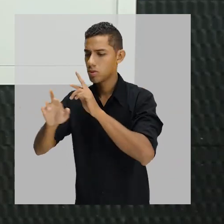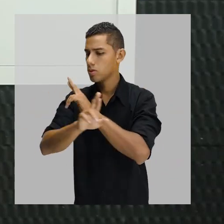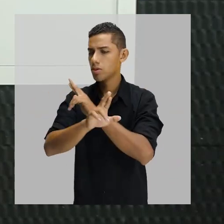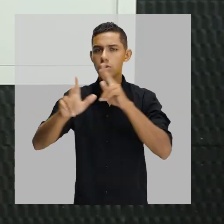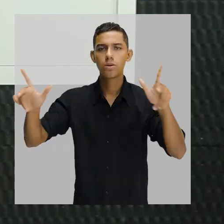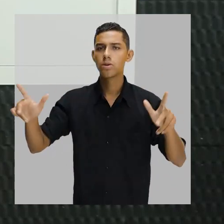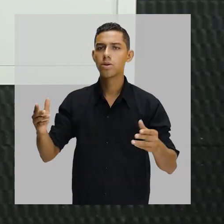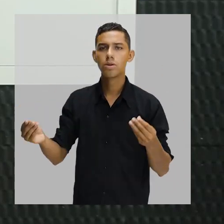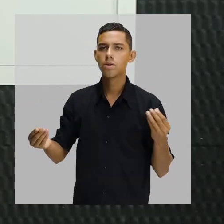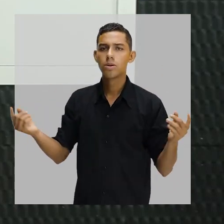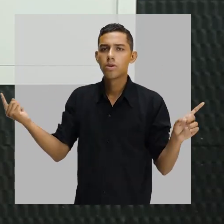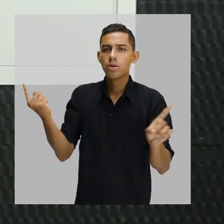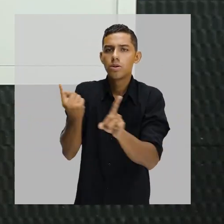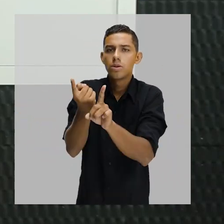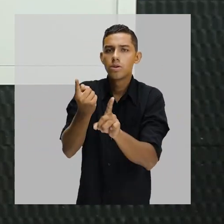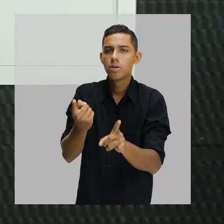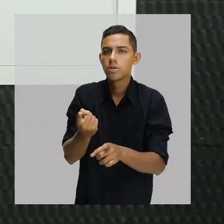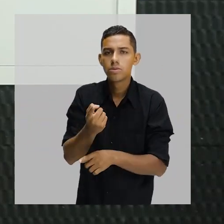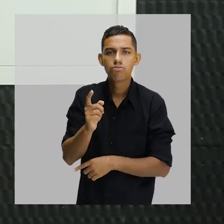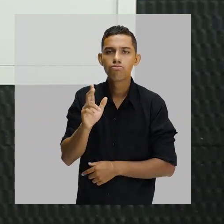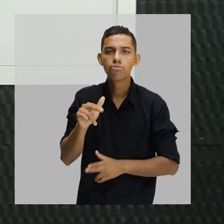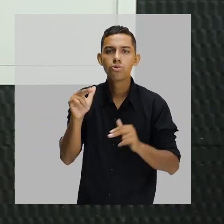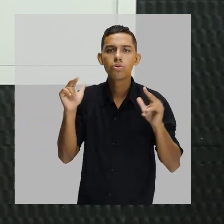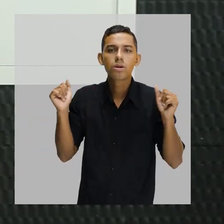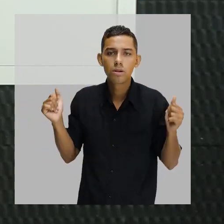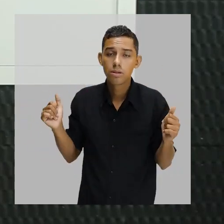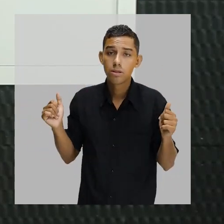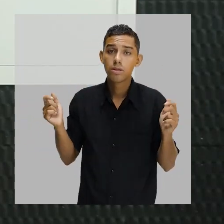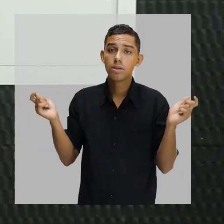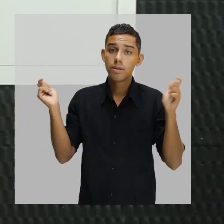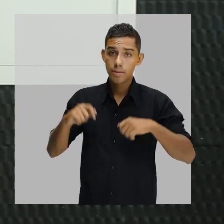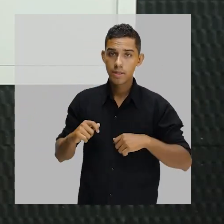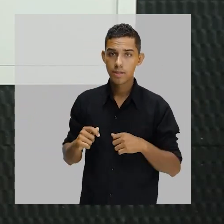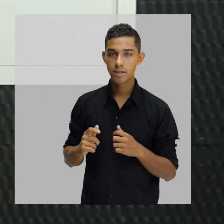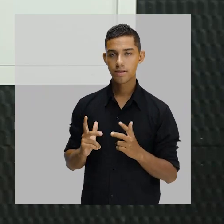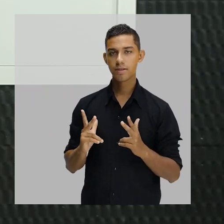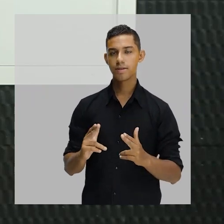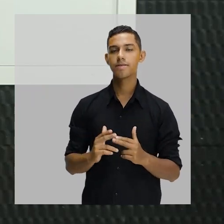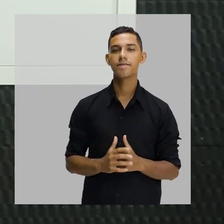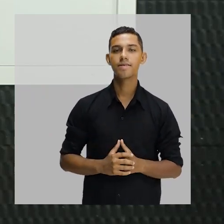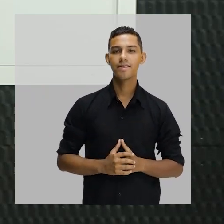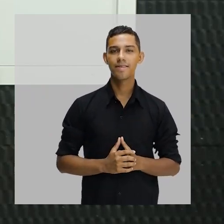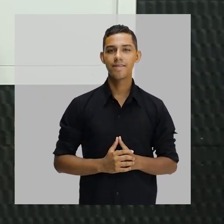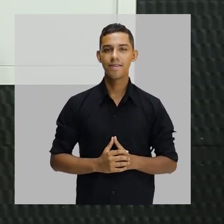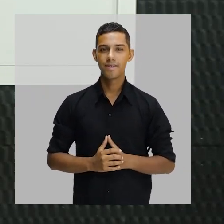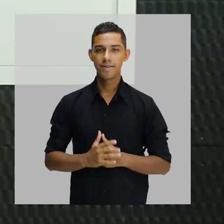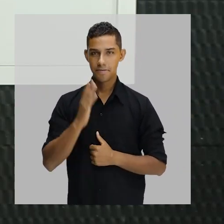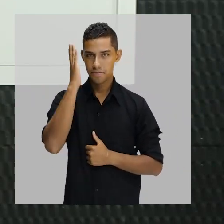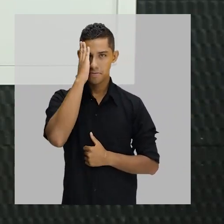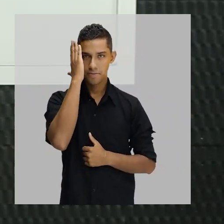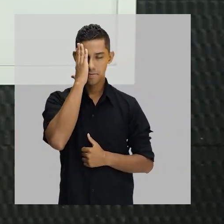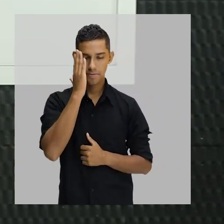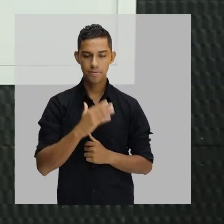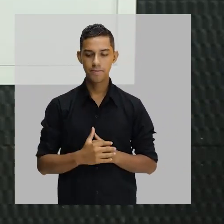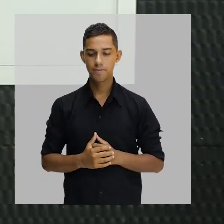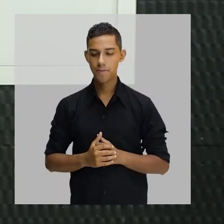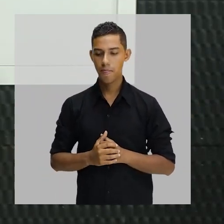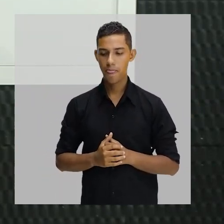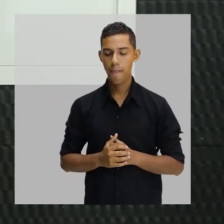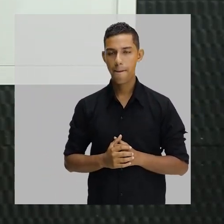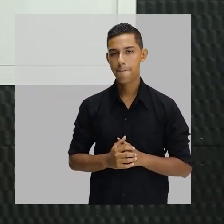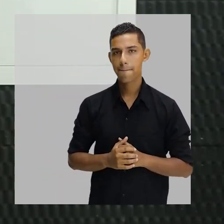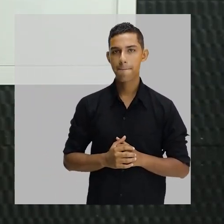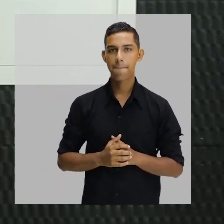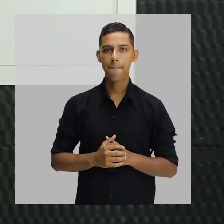distintos, certo? Então eles só se encontram se estiverem no mesmo ponto, no mesmo local, tá certo? Então vamos